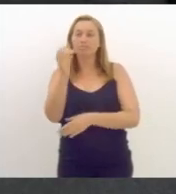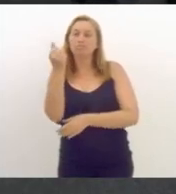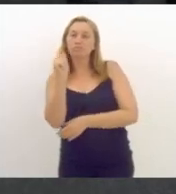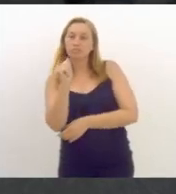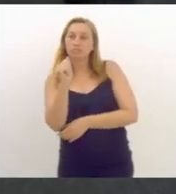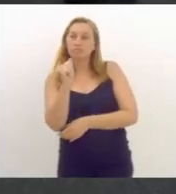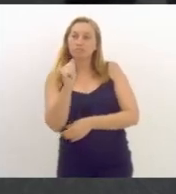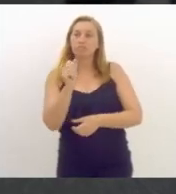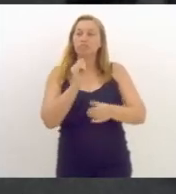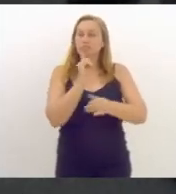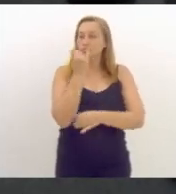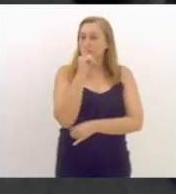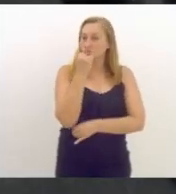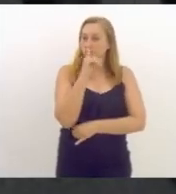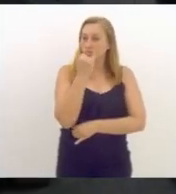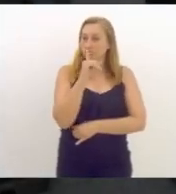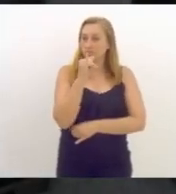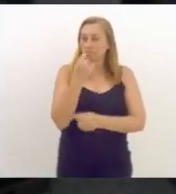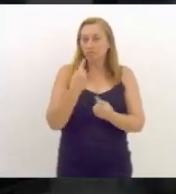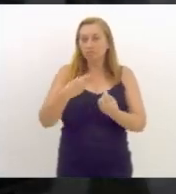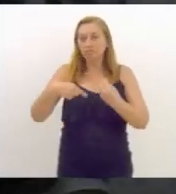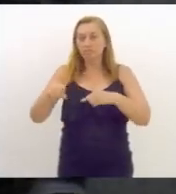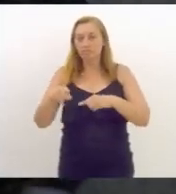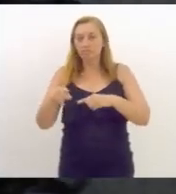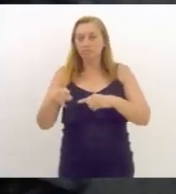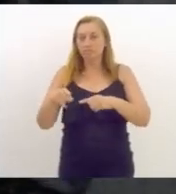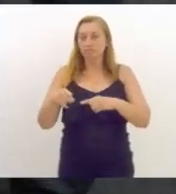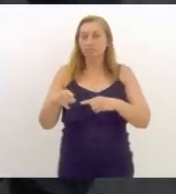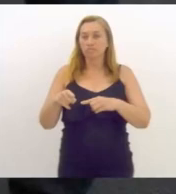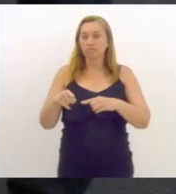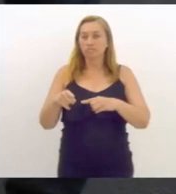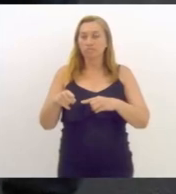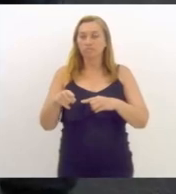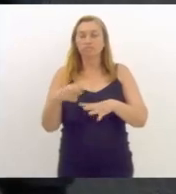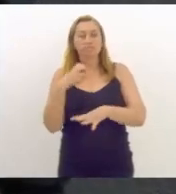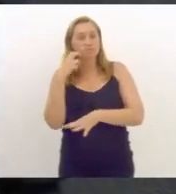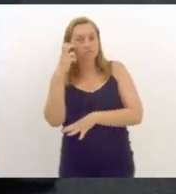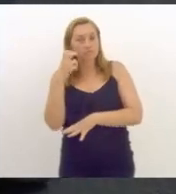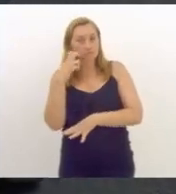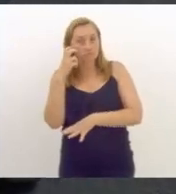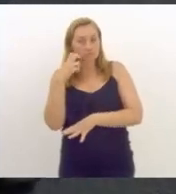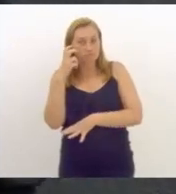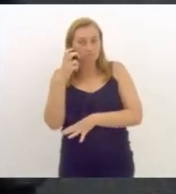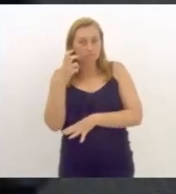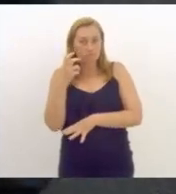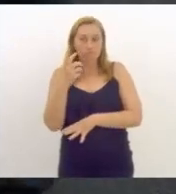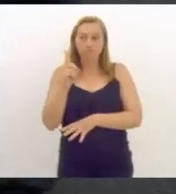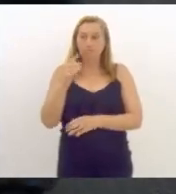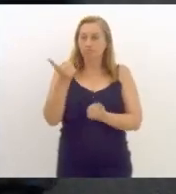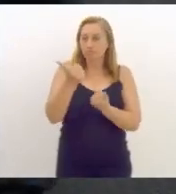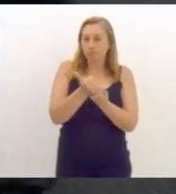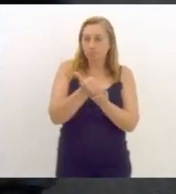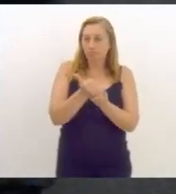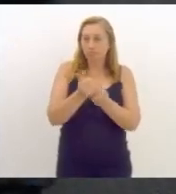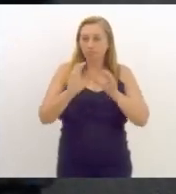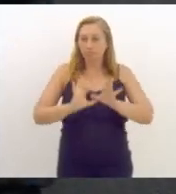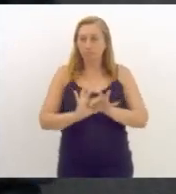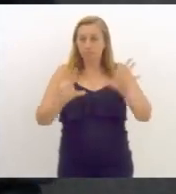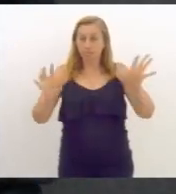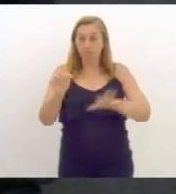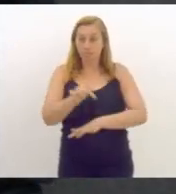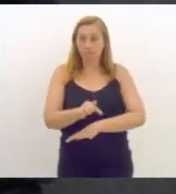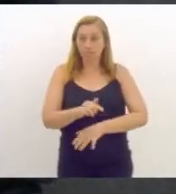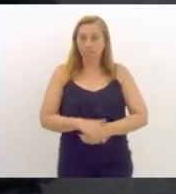eletrônicas seriam contraditariamente vergonhoso se a gente não apoiasse aqui a democracia